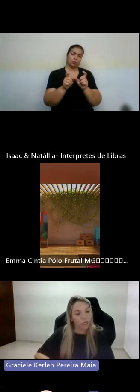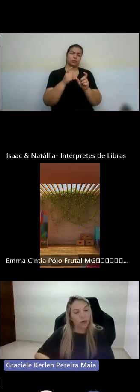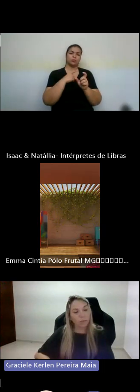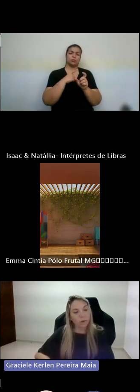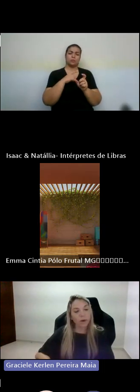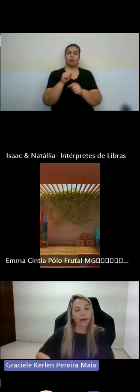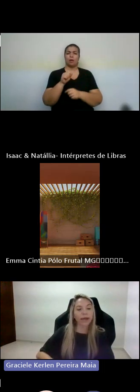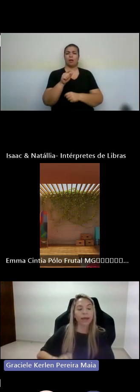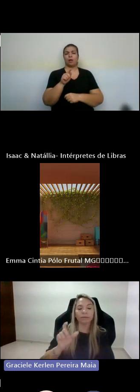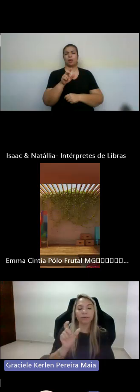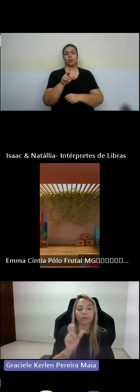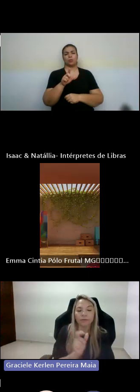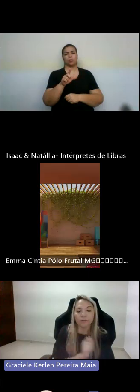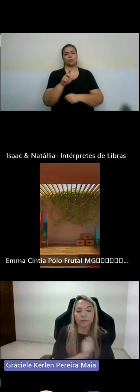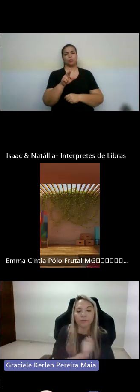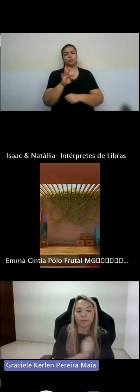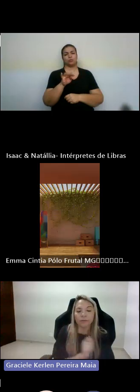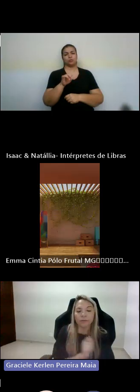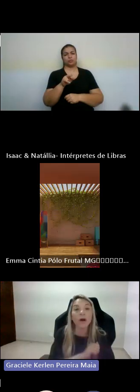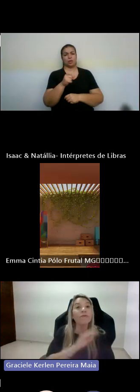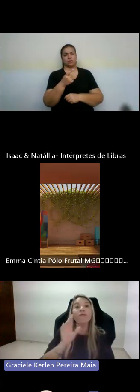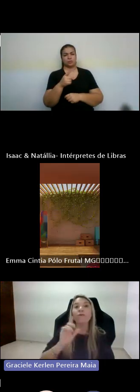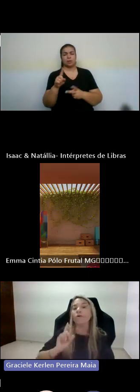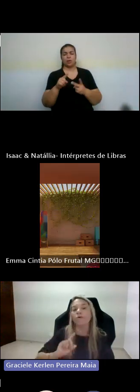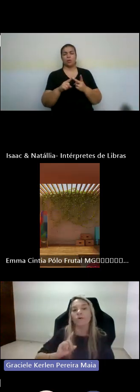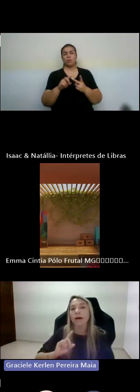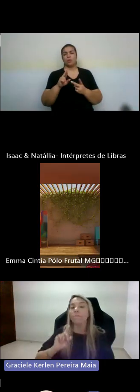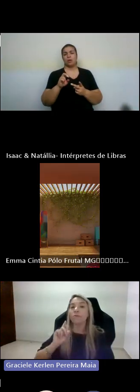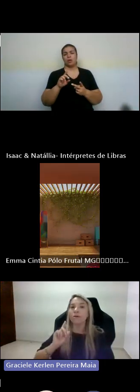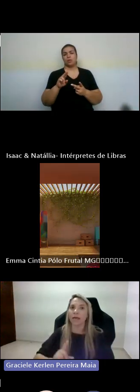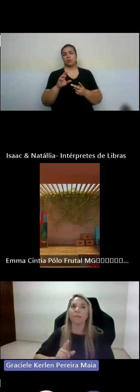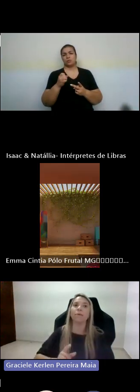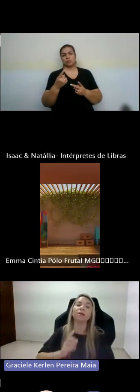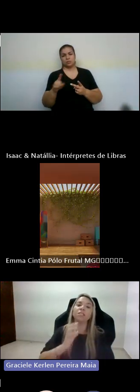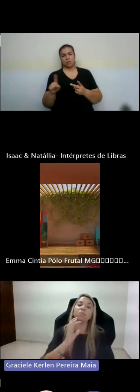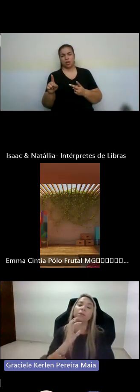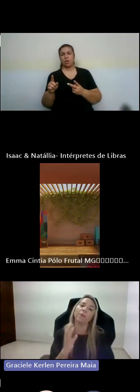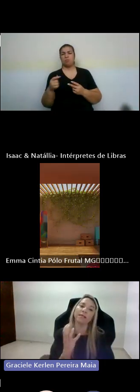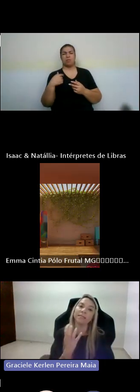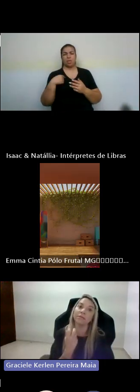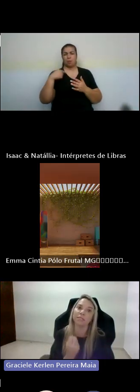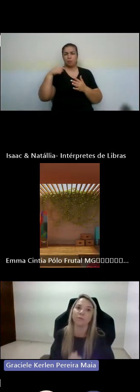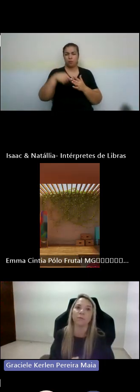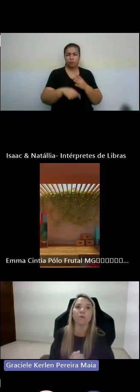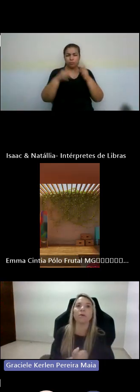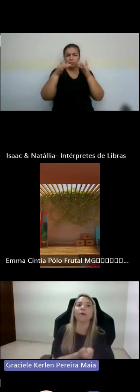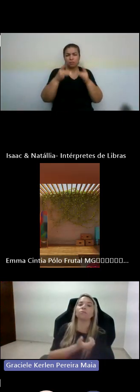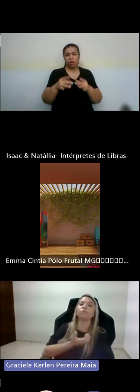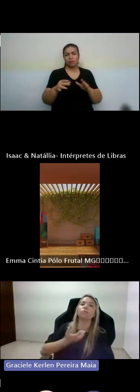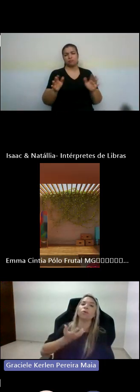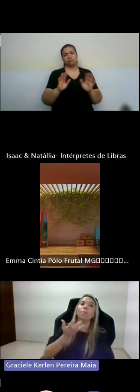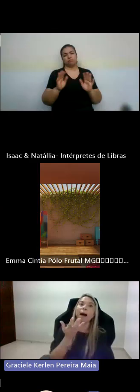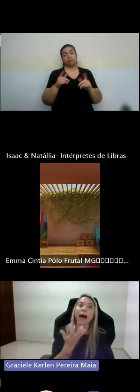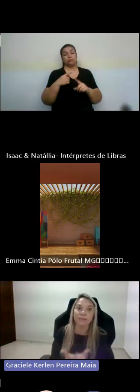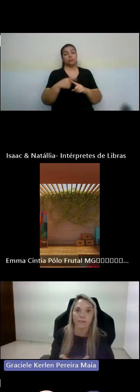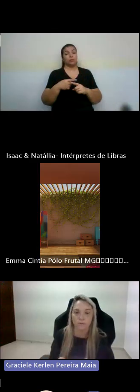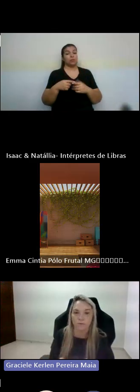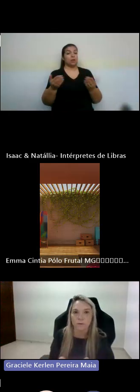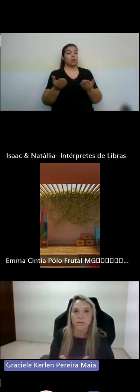aglutinação, por redução. Não vou. Por quê? Porque eu preciso, nesse primeiro momento,